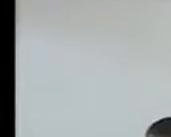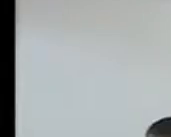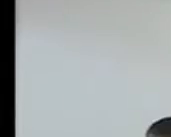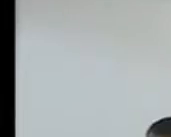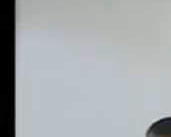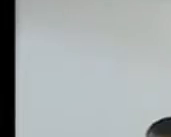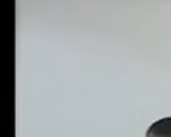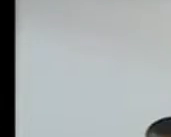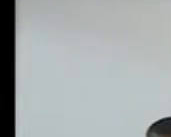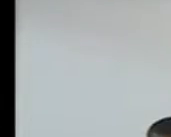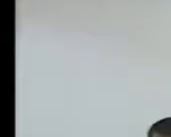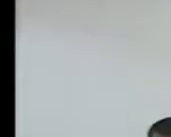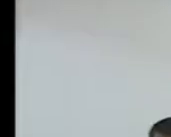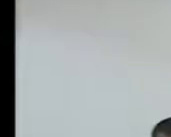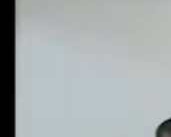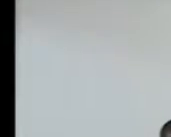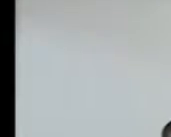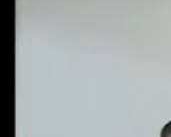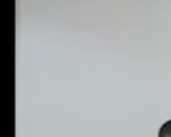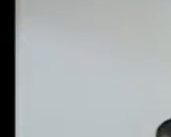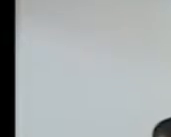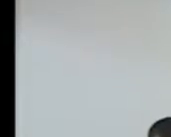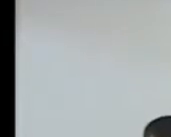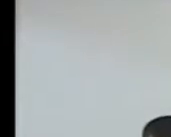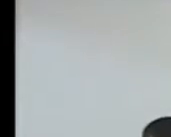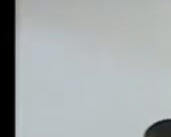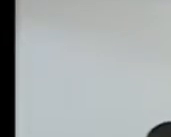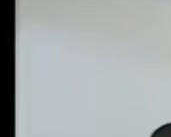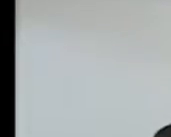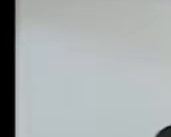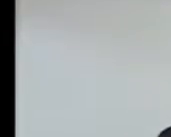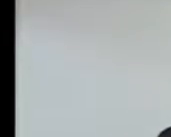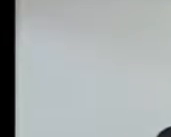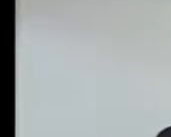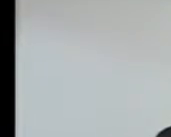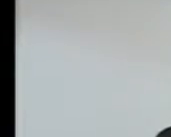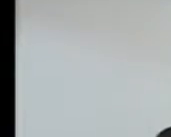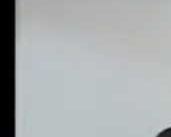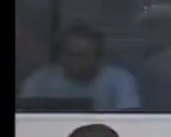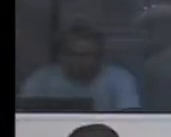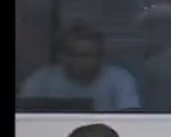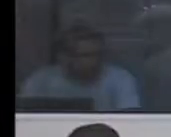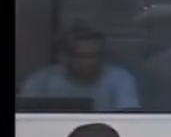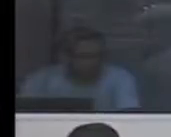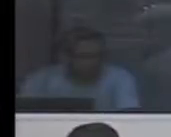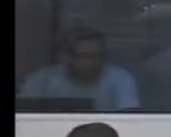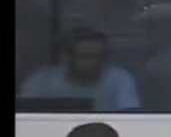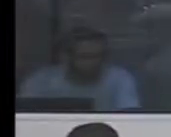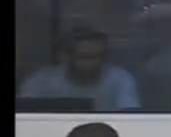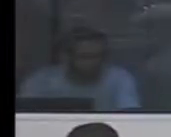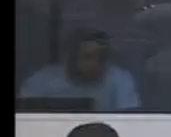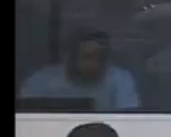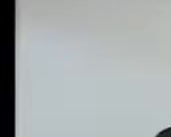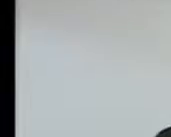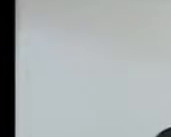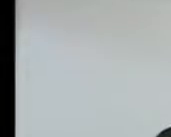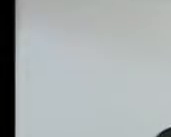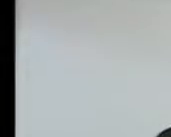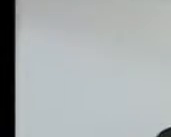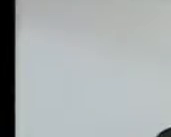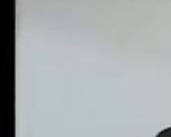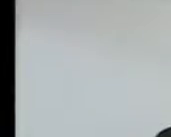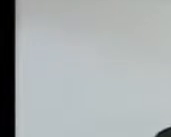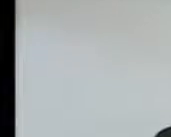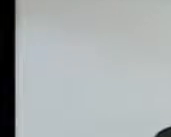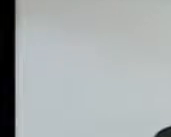Edivaldo Soares Antunes. Érica Tanque. Sim. Érica Moraes. Sim. Jorge de Freitas. Sim. José Couto. Sim. José